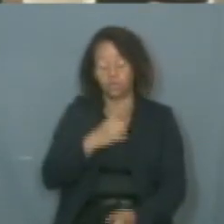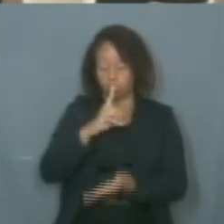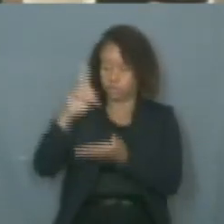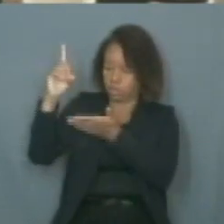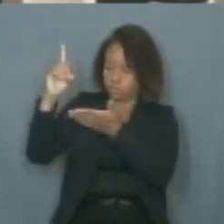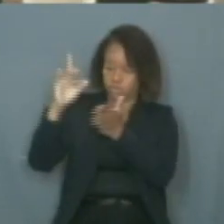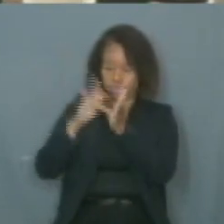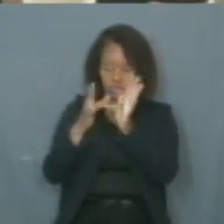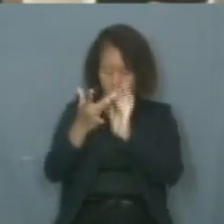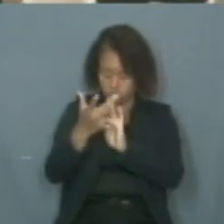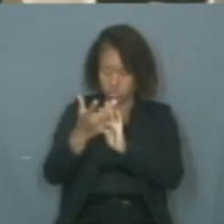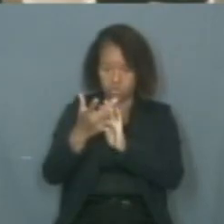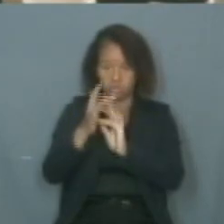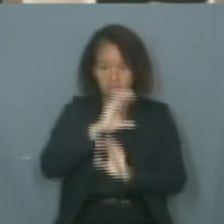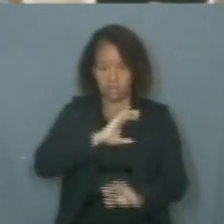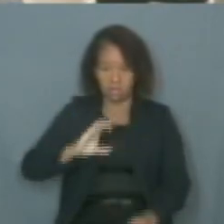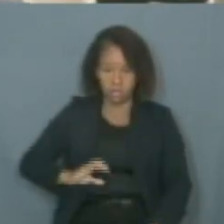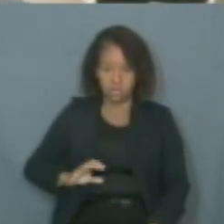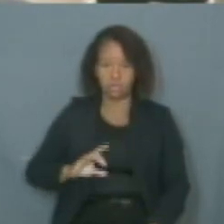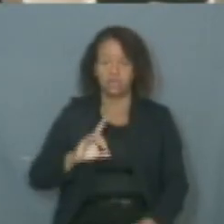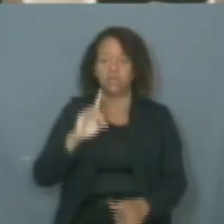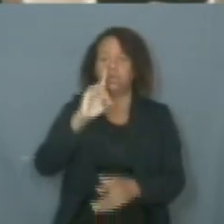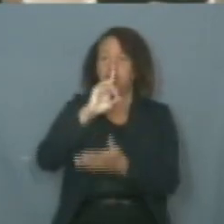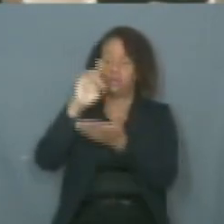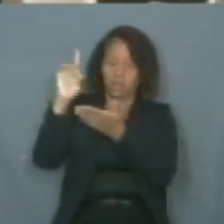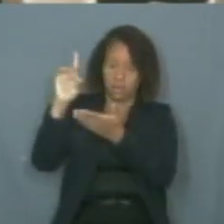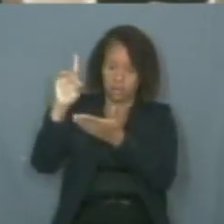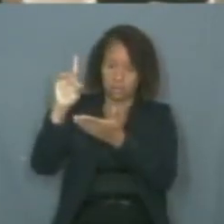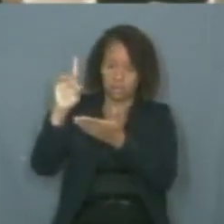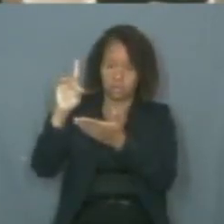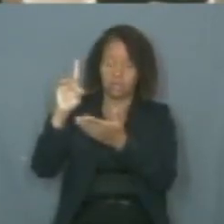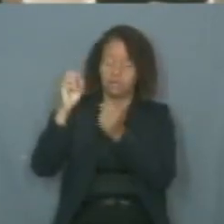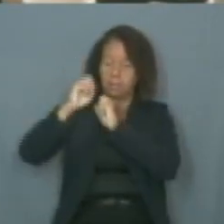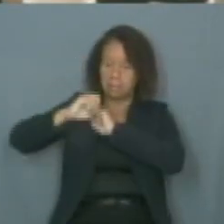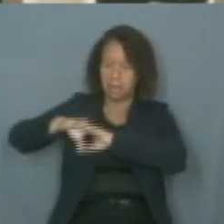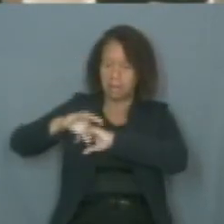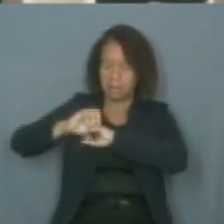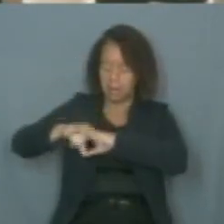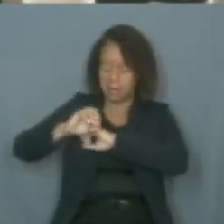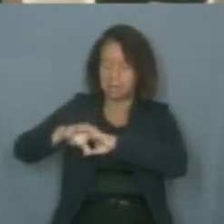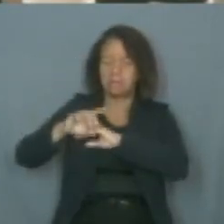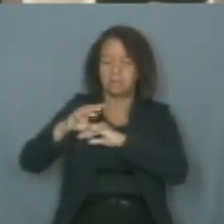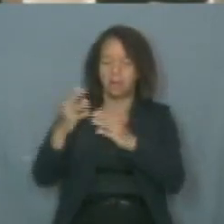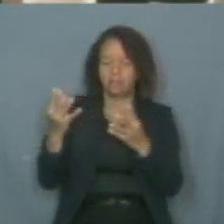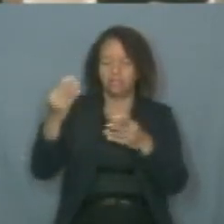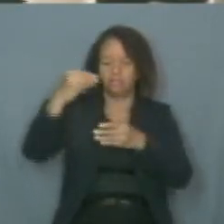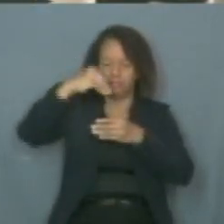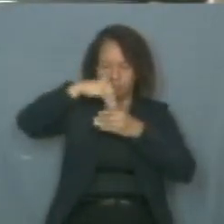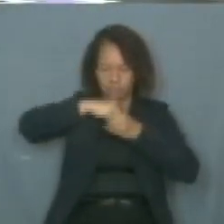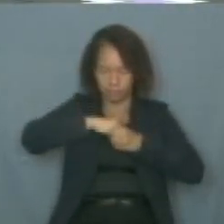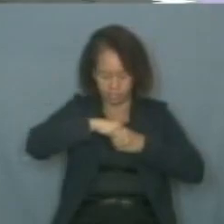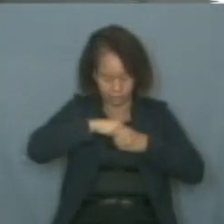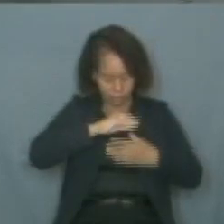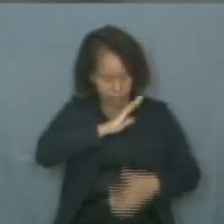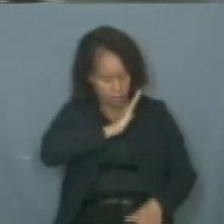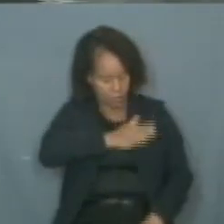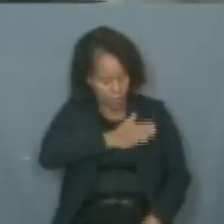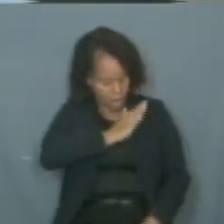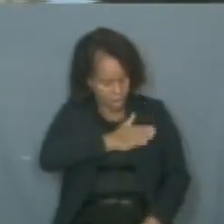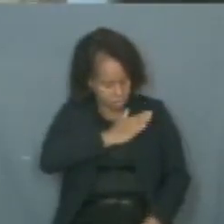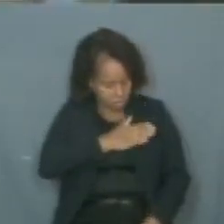Jesus Cristo é Deus e os seus ensinamentos penetram o coração